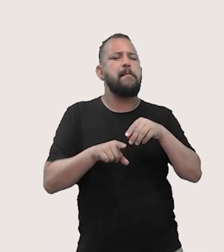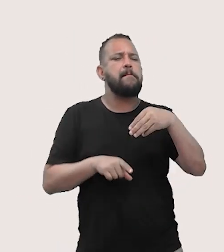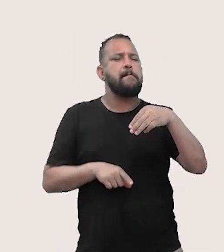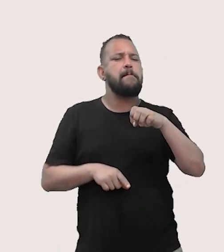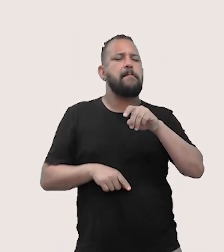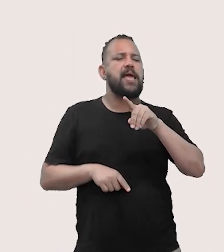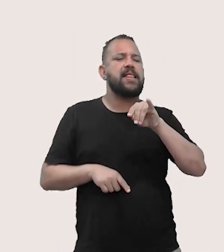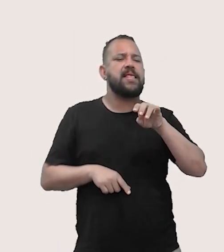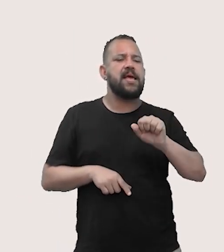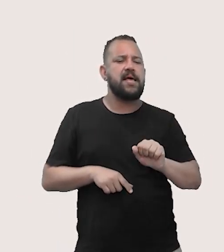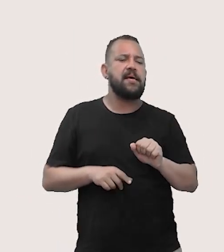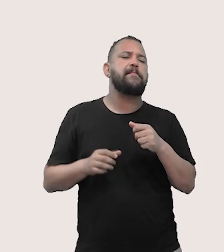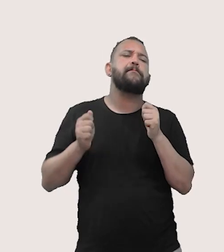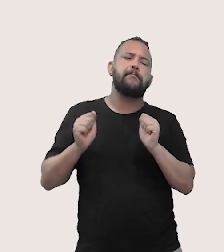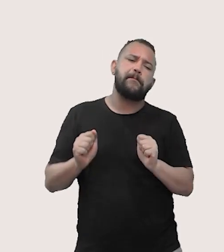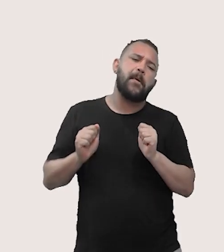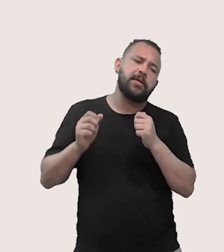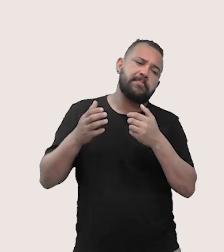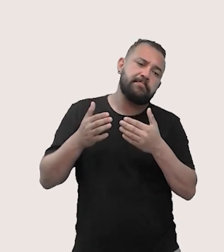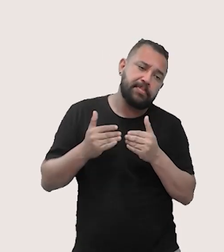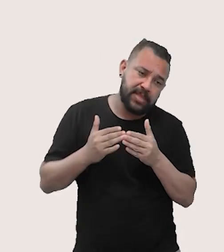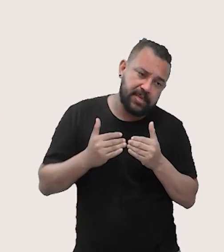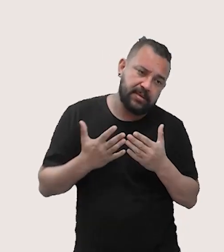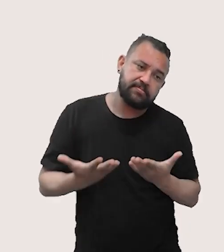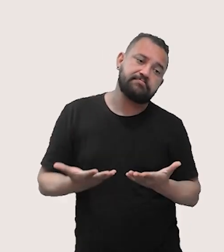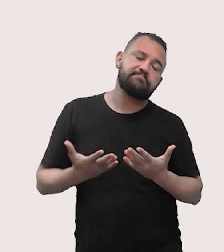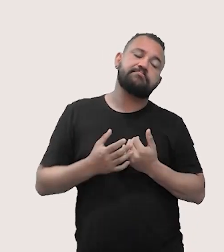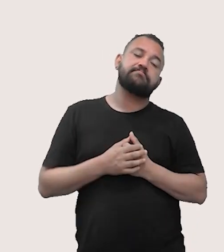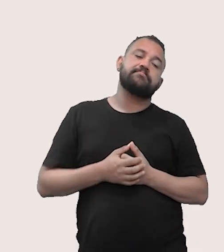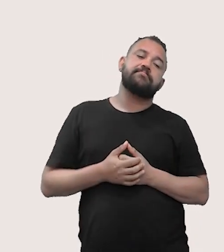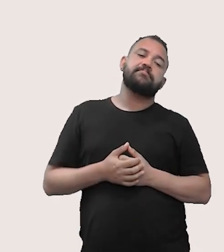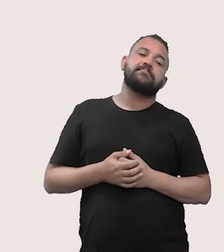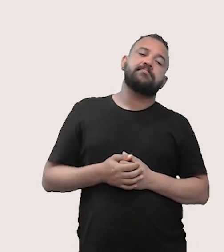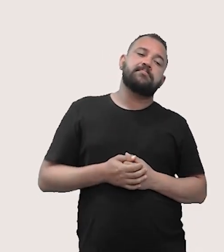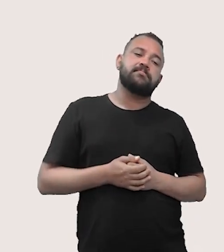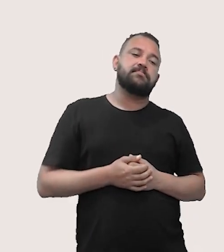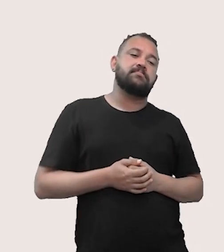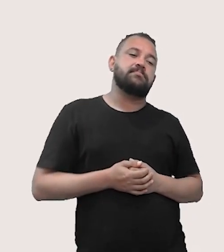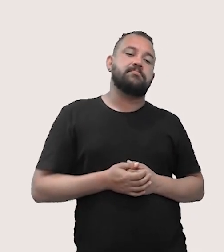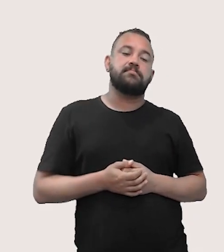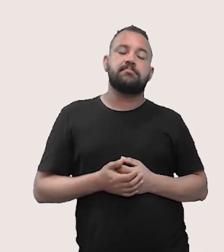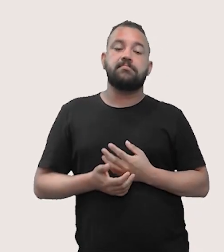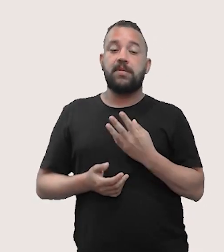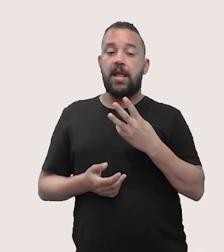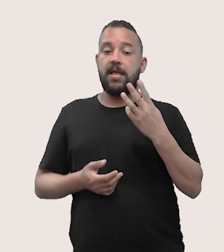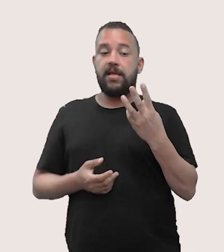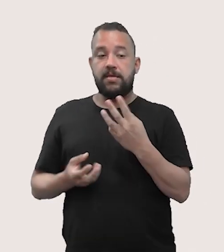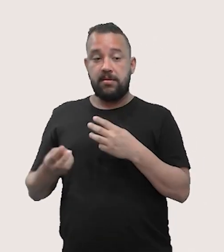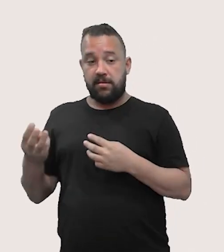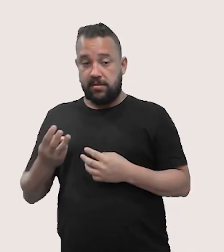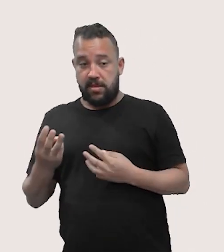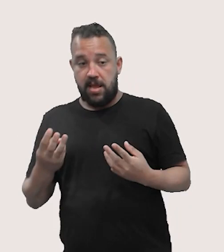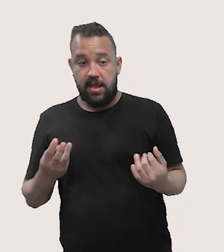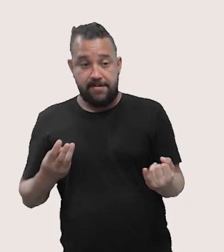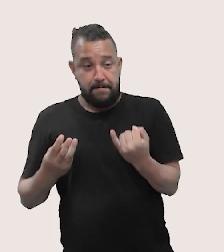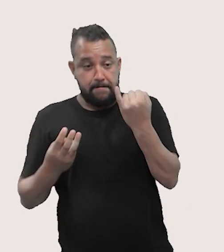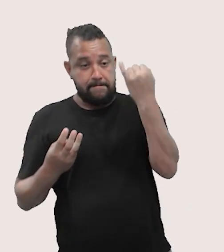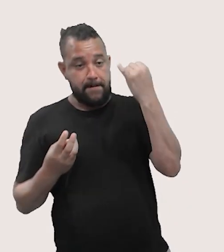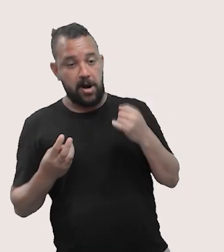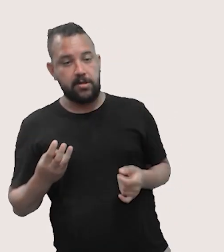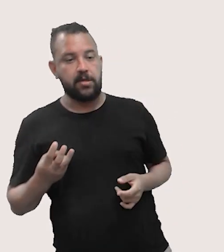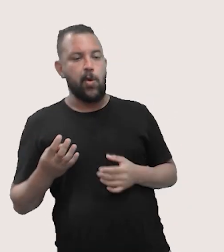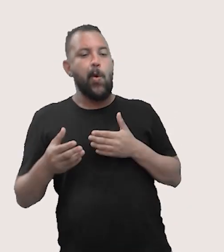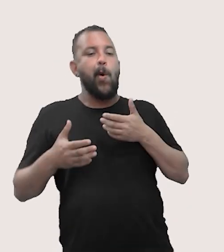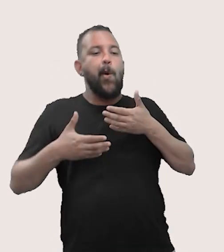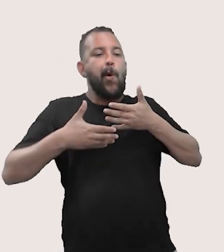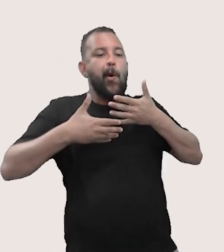também verificar a mediana, que é uma medida de tendência central muito importante aqui para a gente perceber o comportamento da